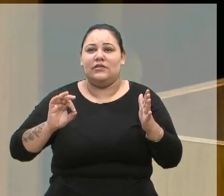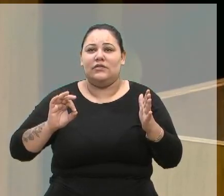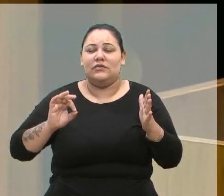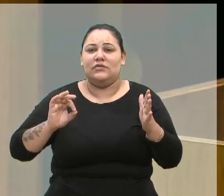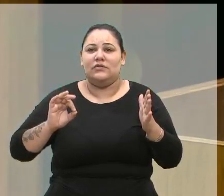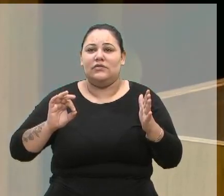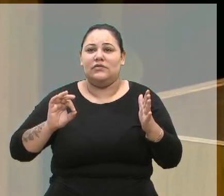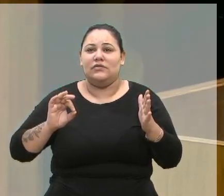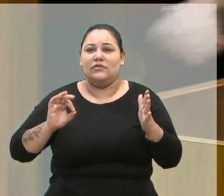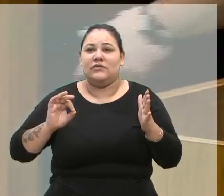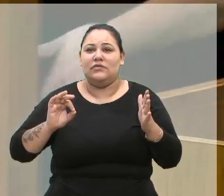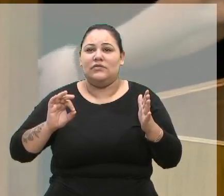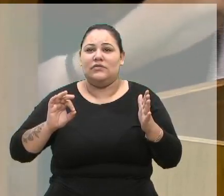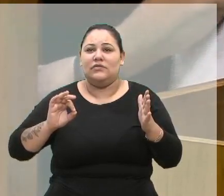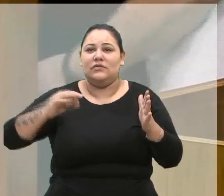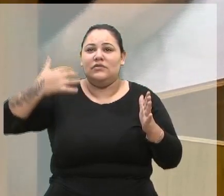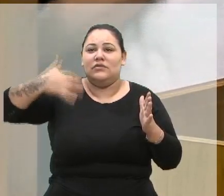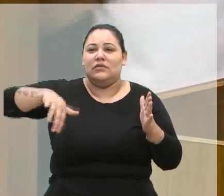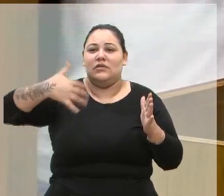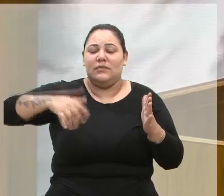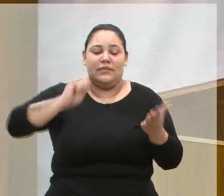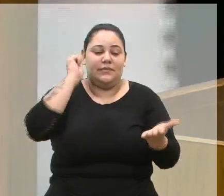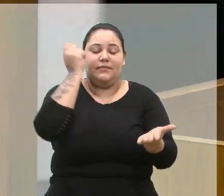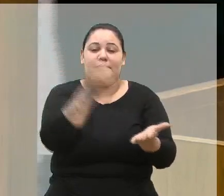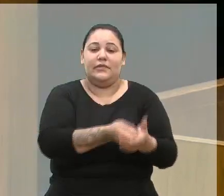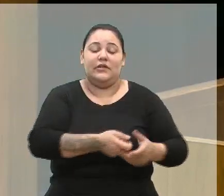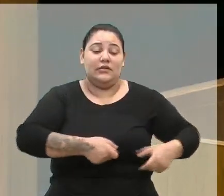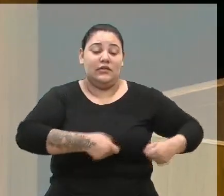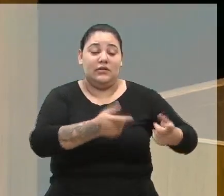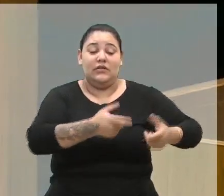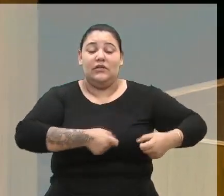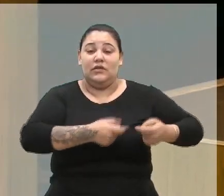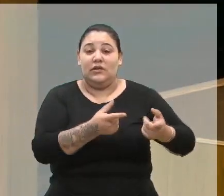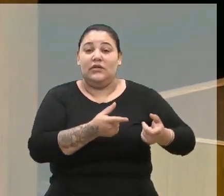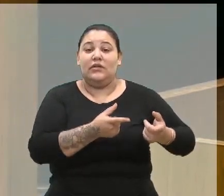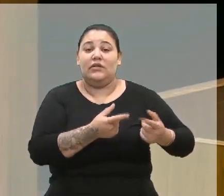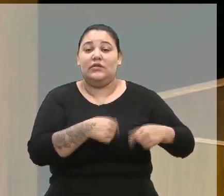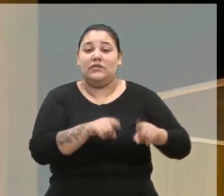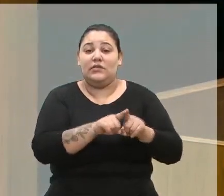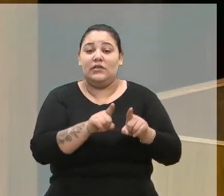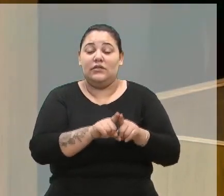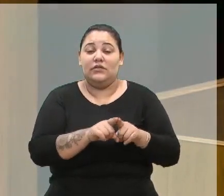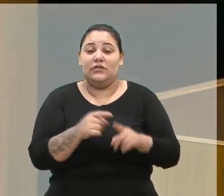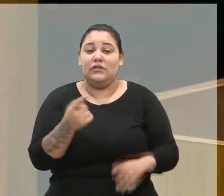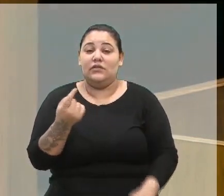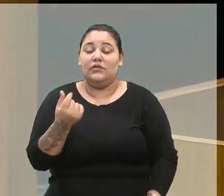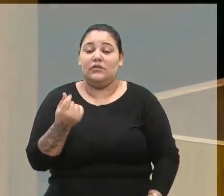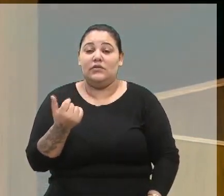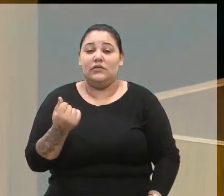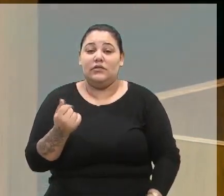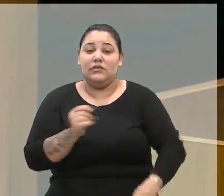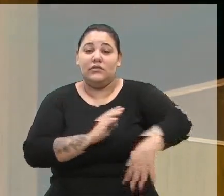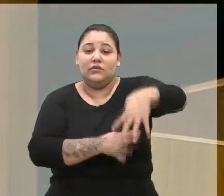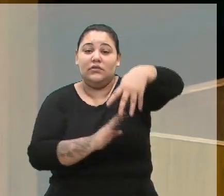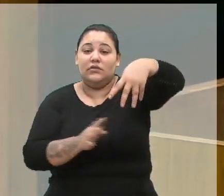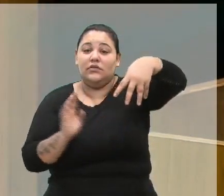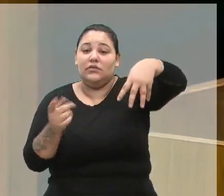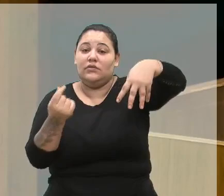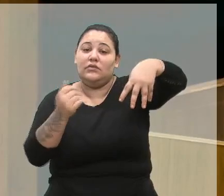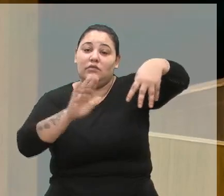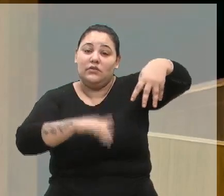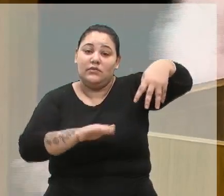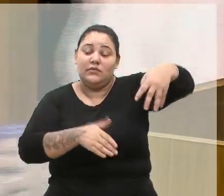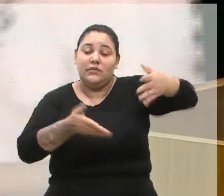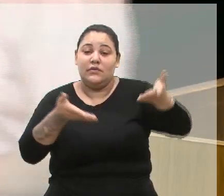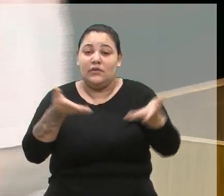custear o pedagiamento. E o valor do pedágio ele era mais barato. Agora se cobra ida e volta